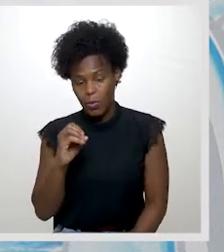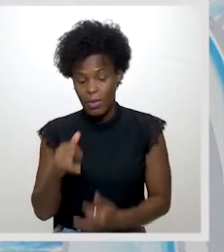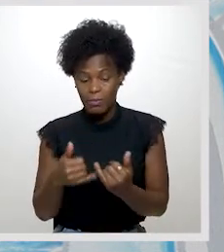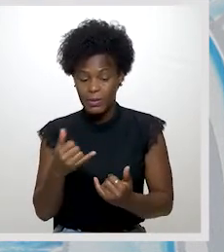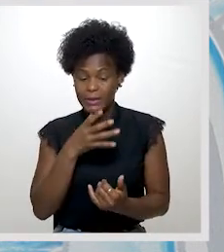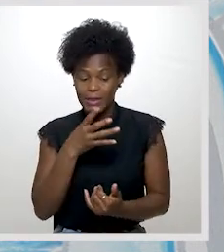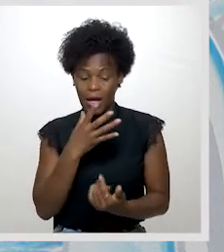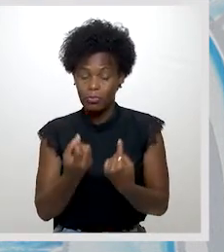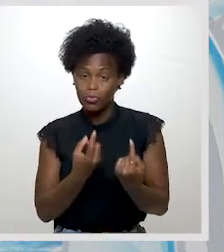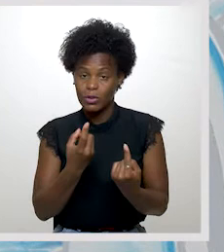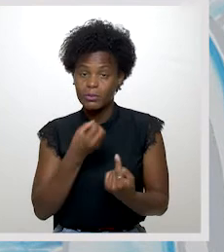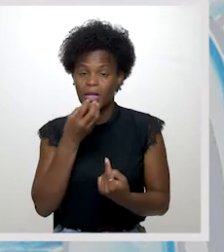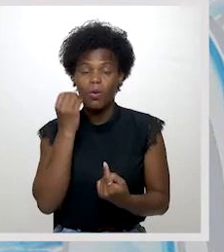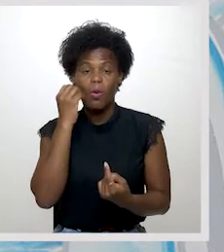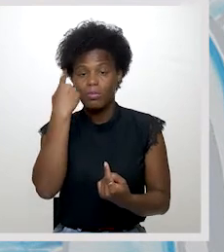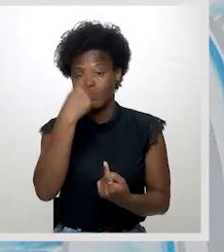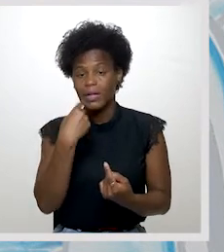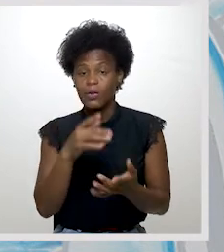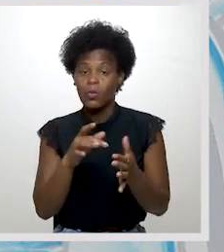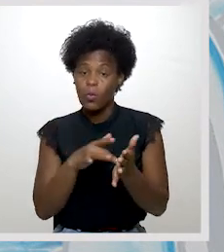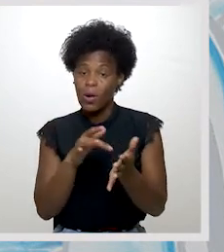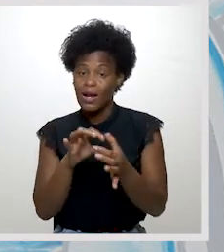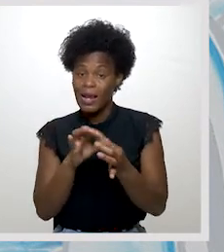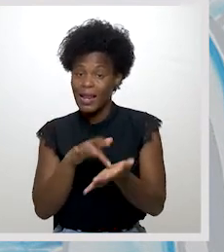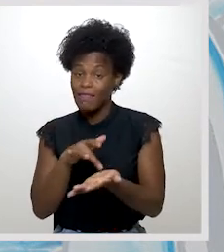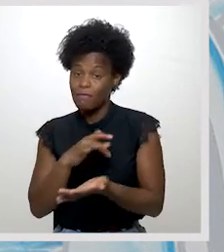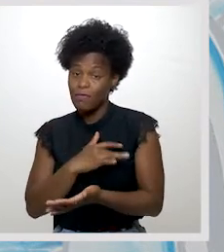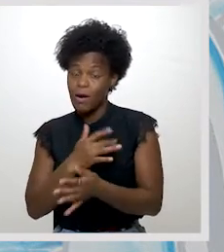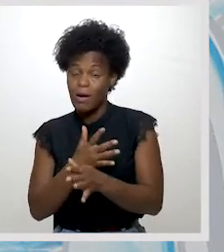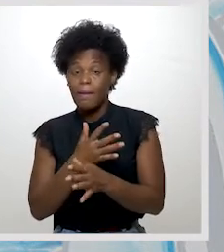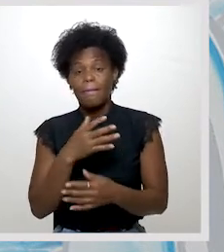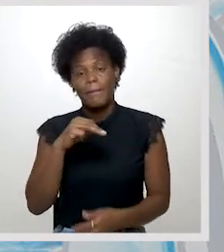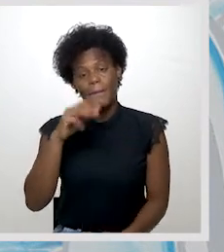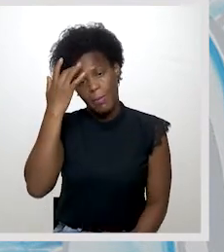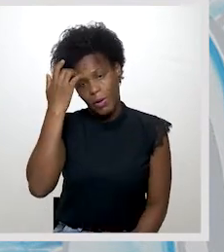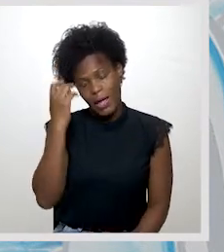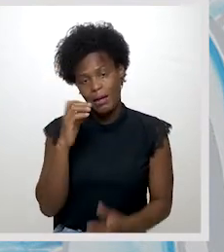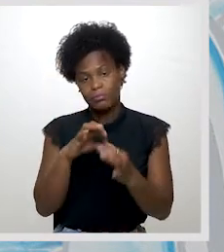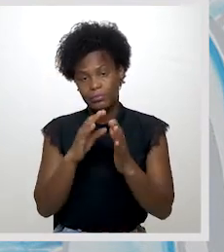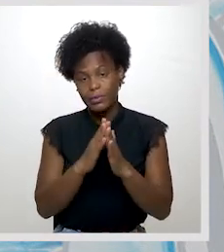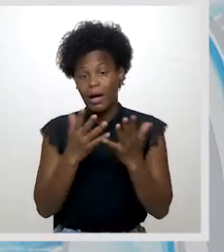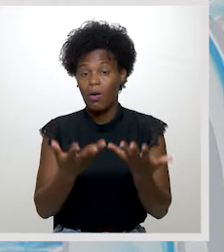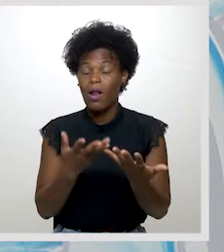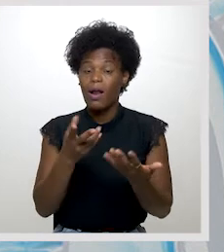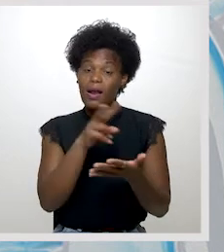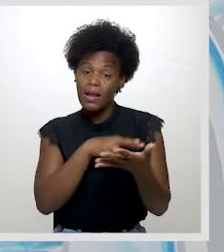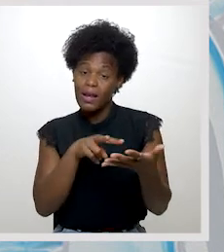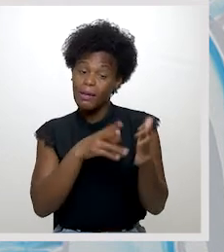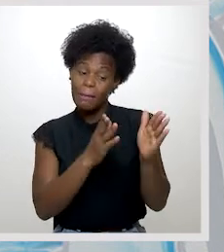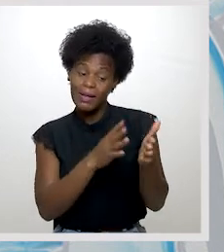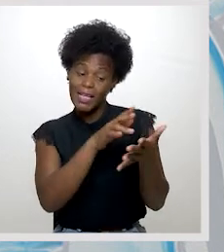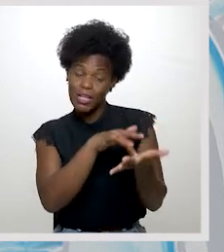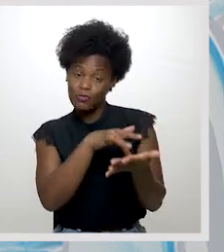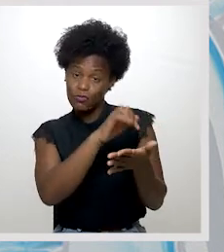referirmos algumas características do romance Memorial do Convento, vamos agora ler um excerto da sua obra